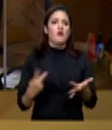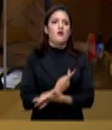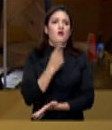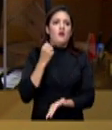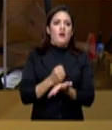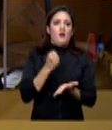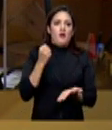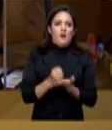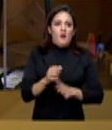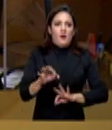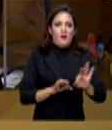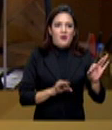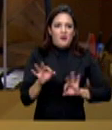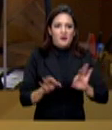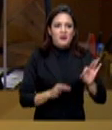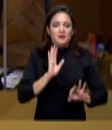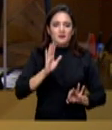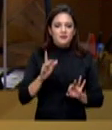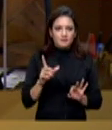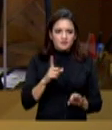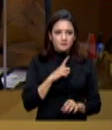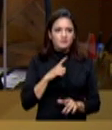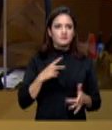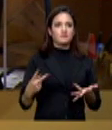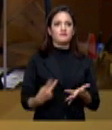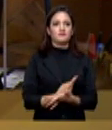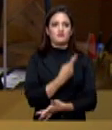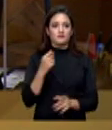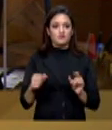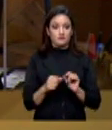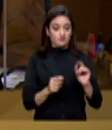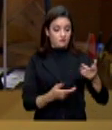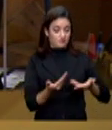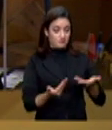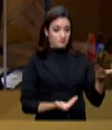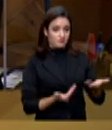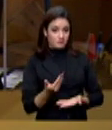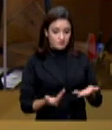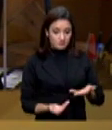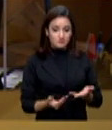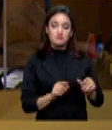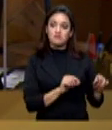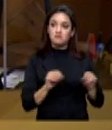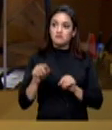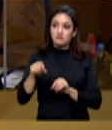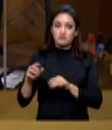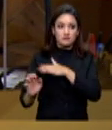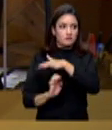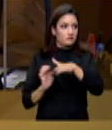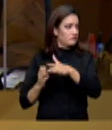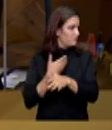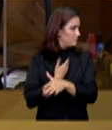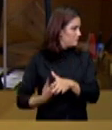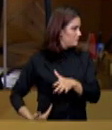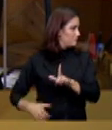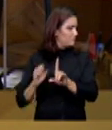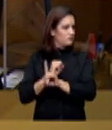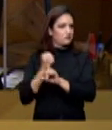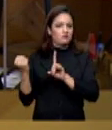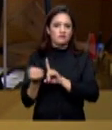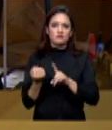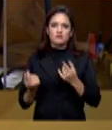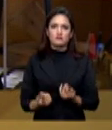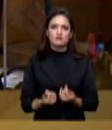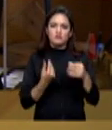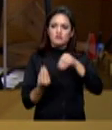sobre os contratos de programas vigentes que transferem a execução do serviço a uma empresa pública ou sociedade de economia mista que